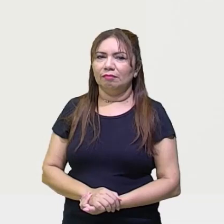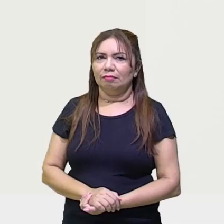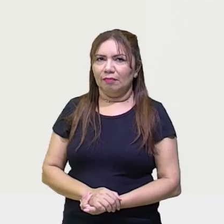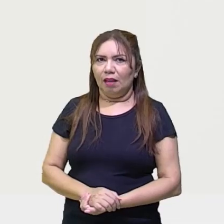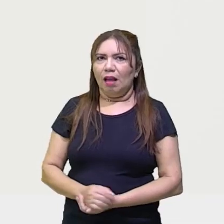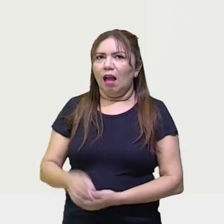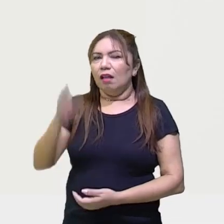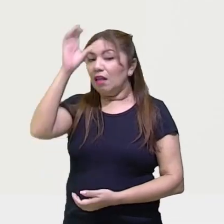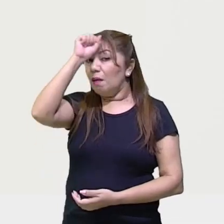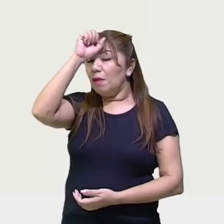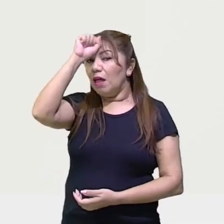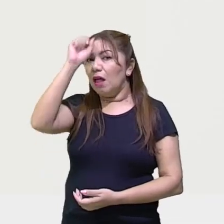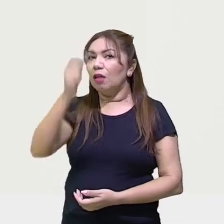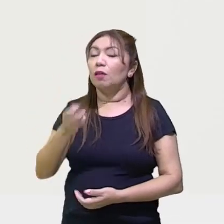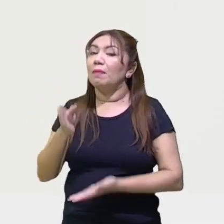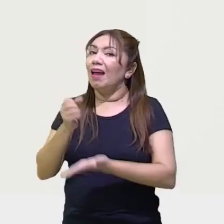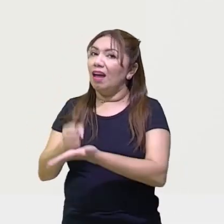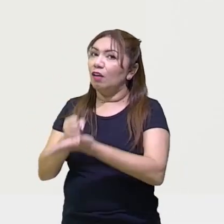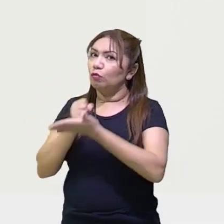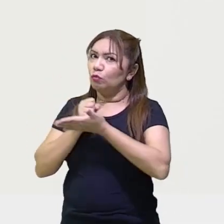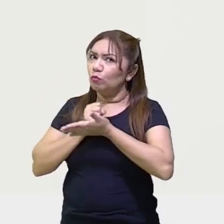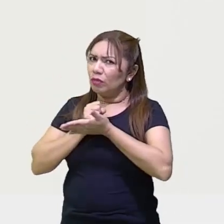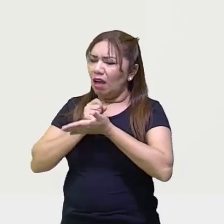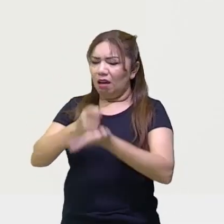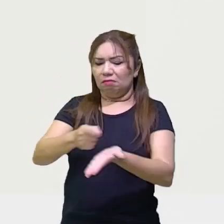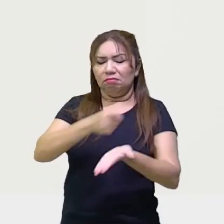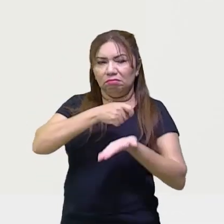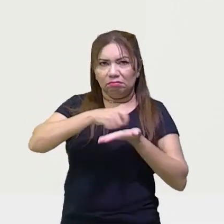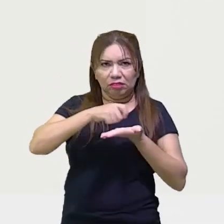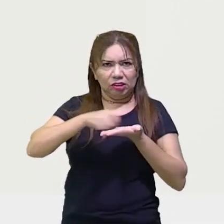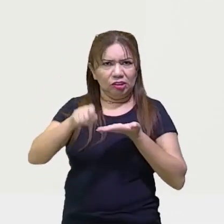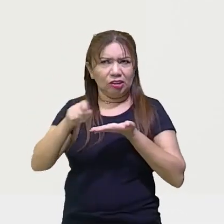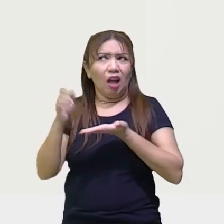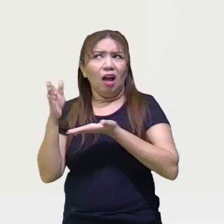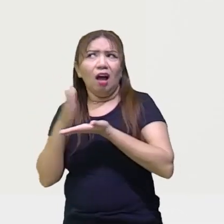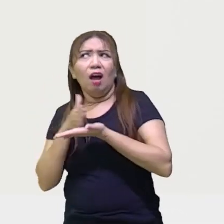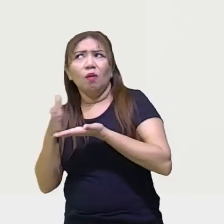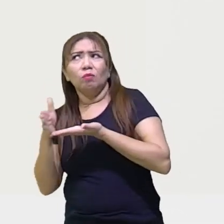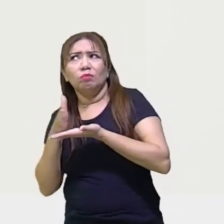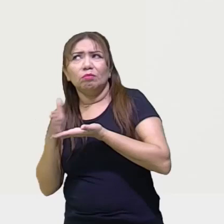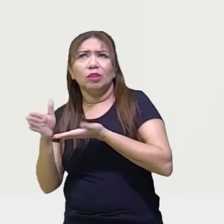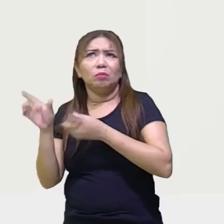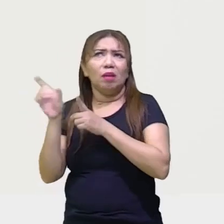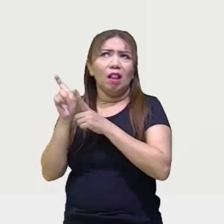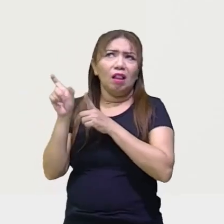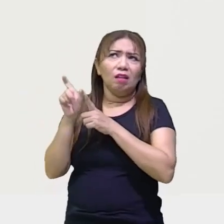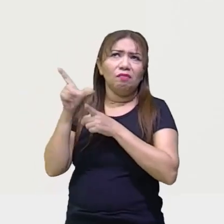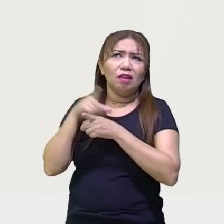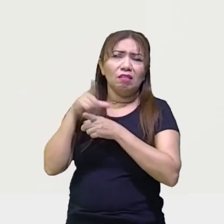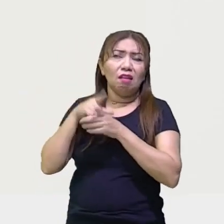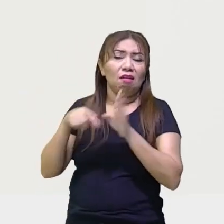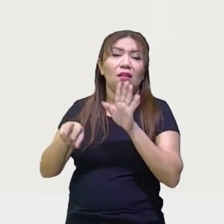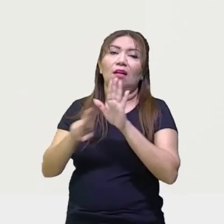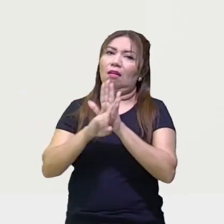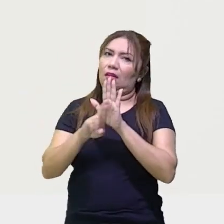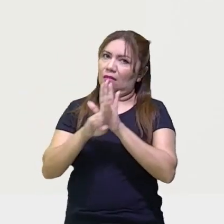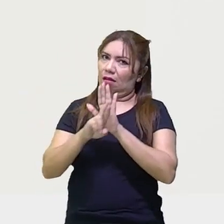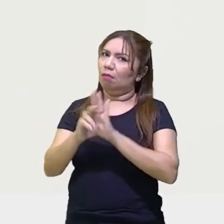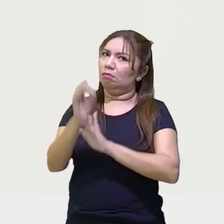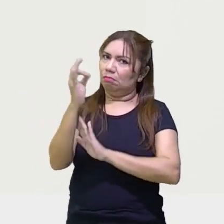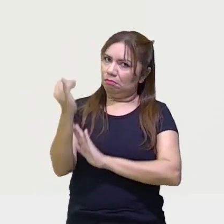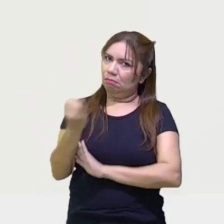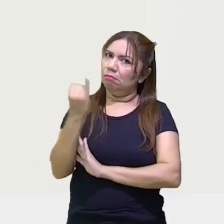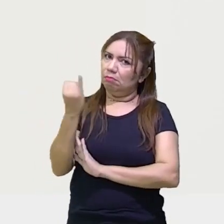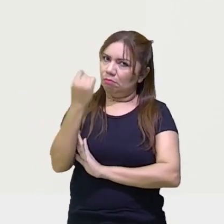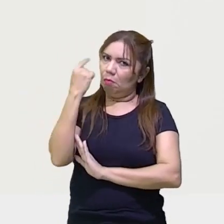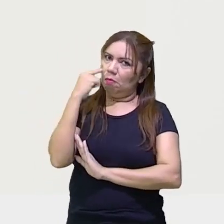Aprendemos que para nos ajudar na escrita de algumas palavras que possuem acento gráfico, existem regras. Essas